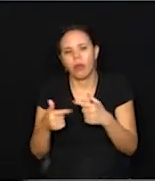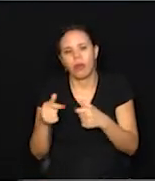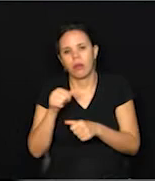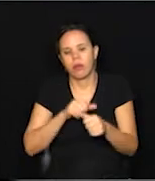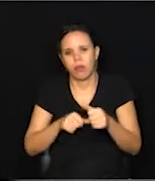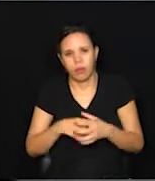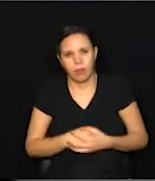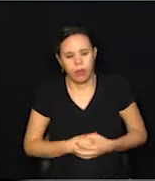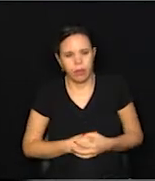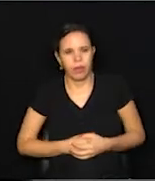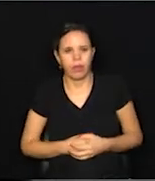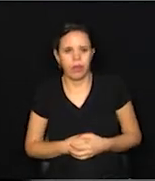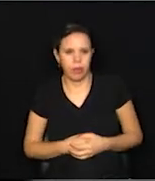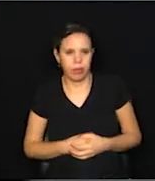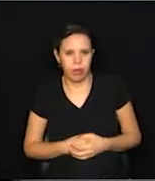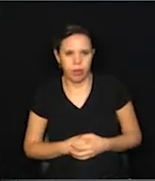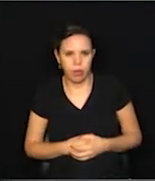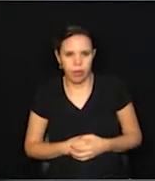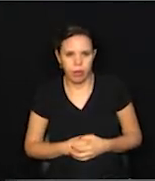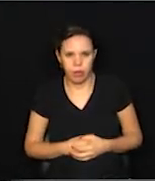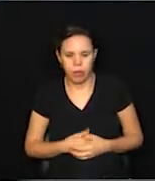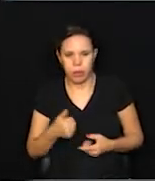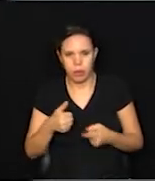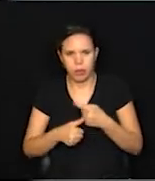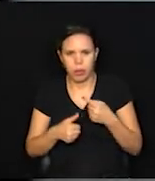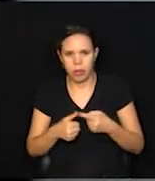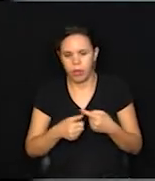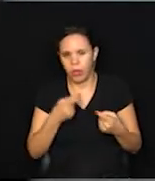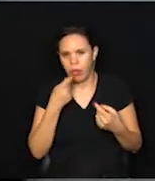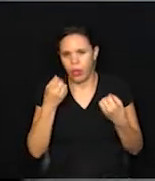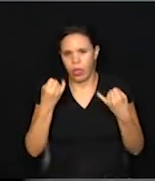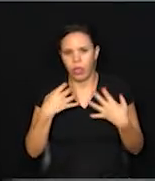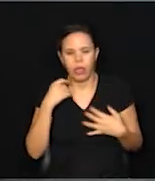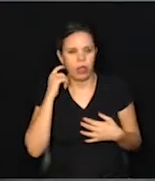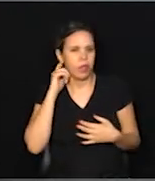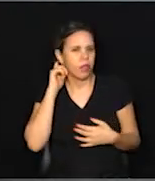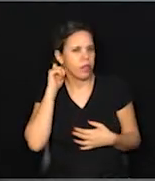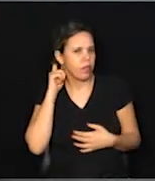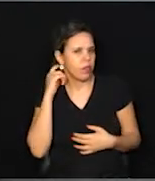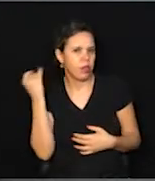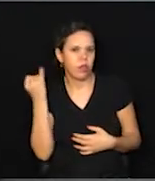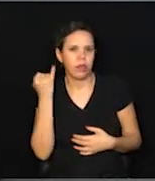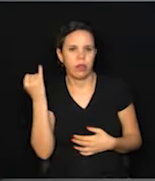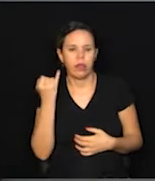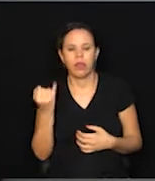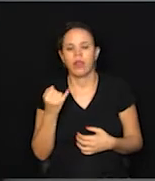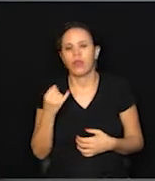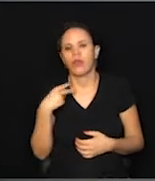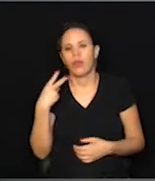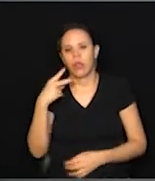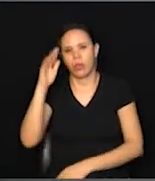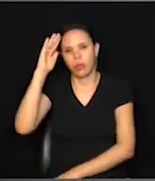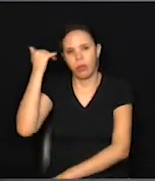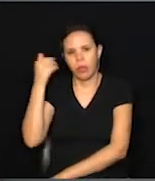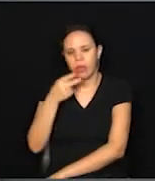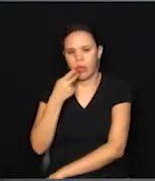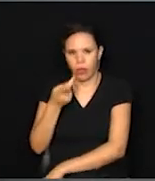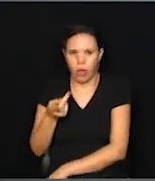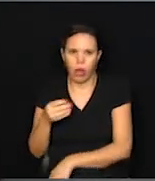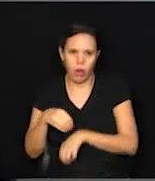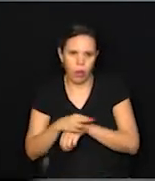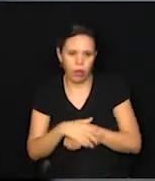oscilação. Bom, primeiro eu queria comentar um pouco essa fala importantíssima que o Pedro Tourinho traz,